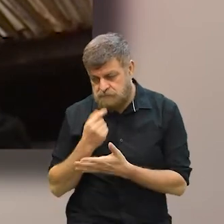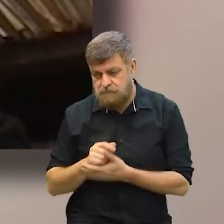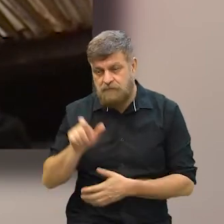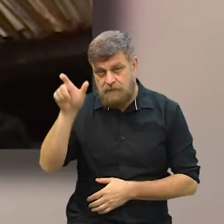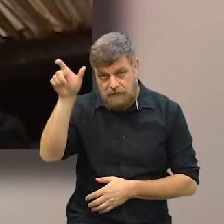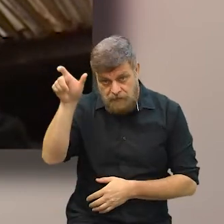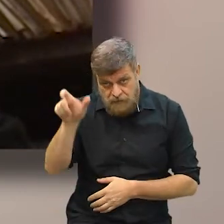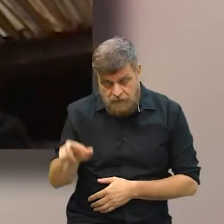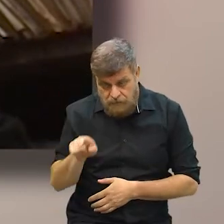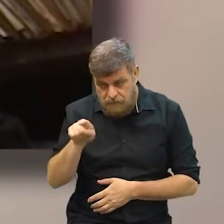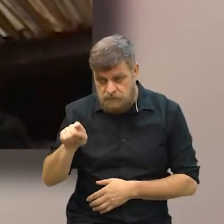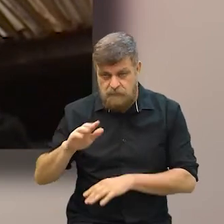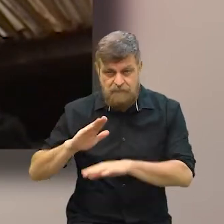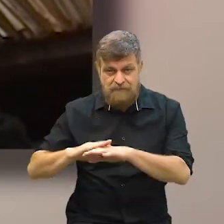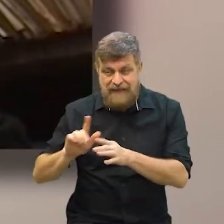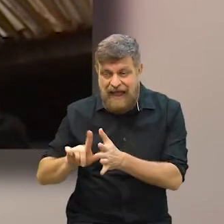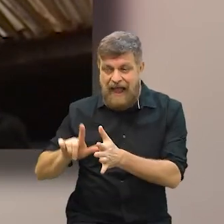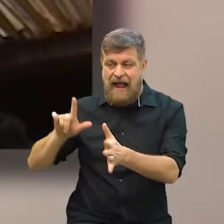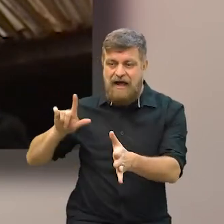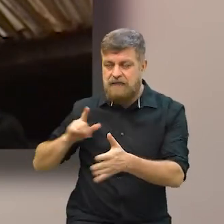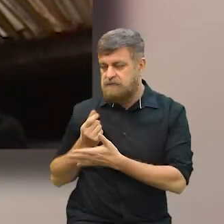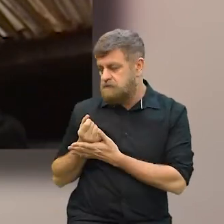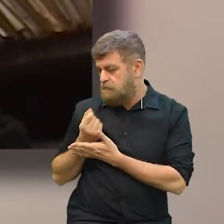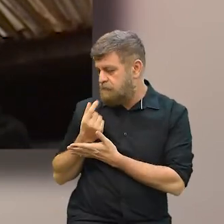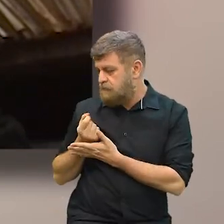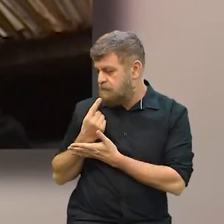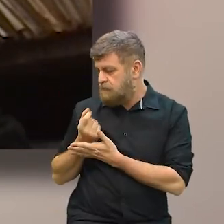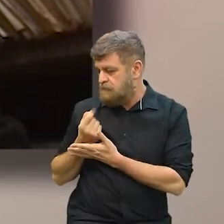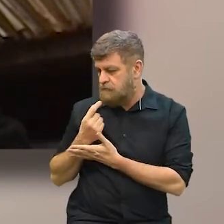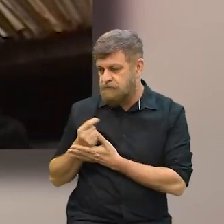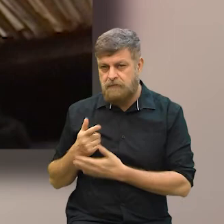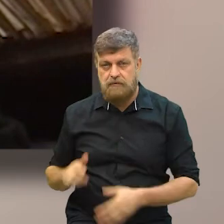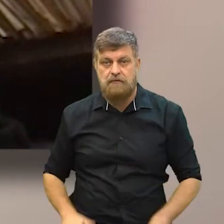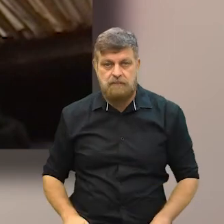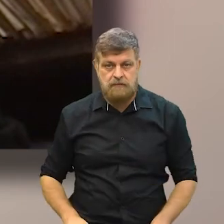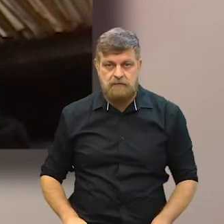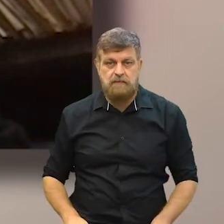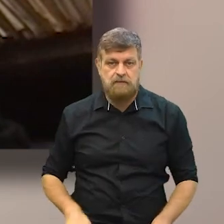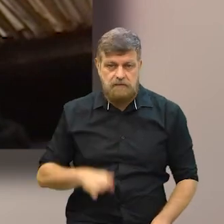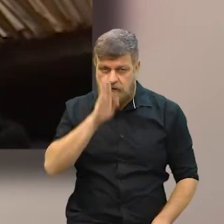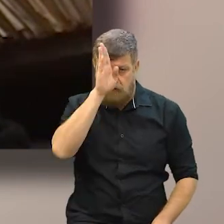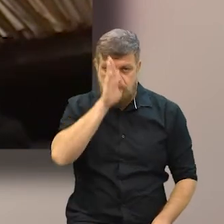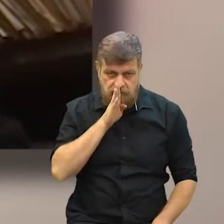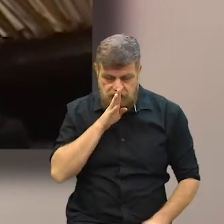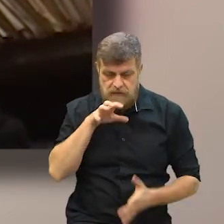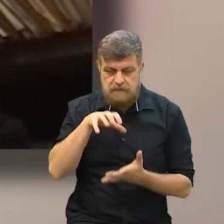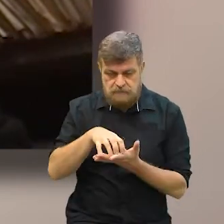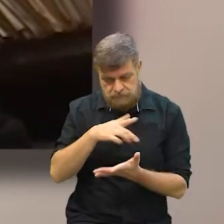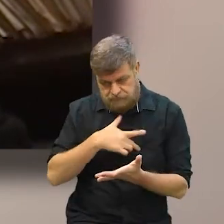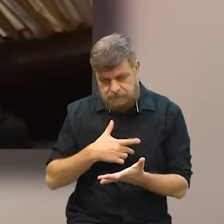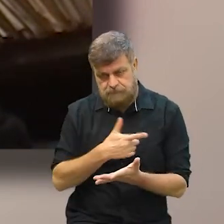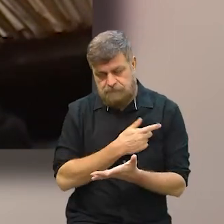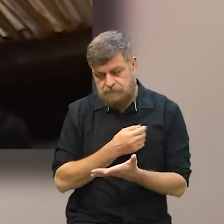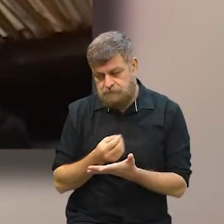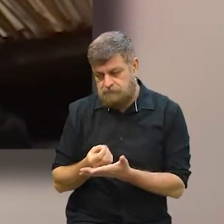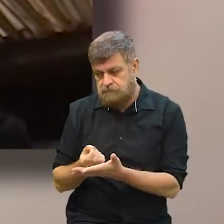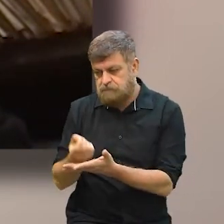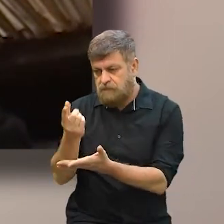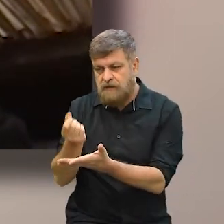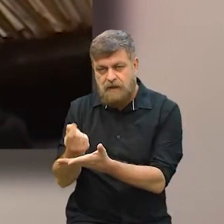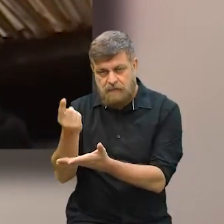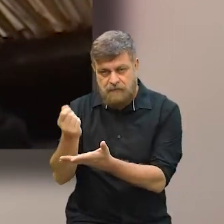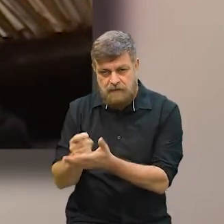serem candidatas a PrEP. E o PrEP é fornecido pelo serviço sanitário,